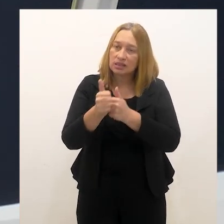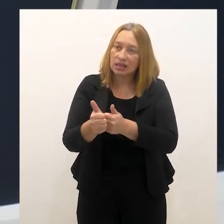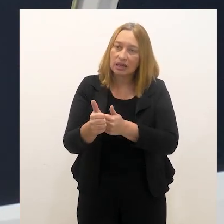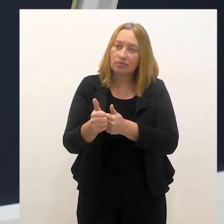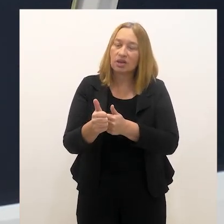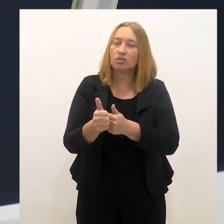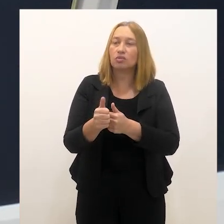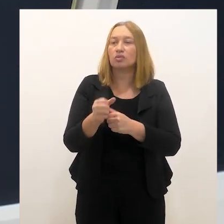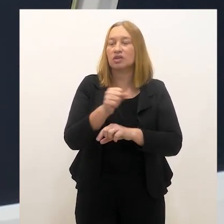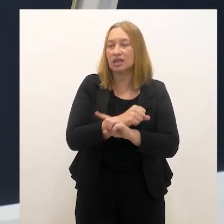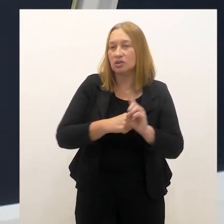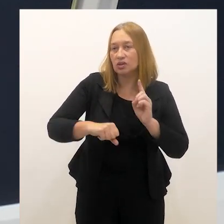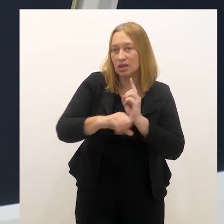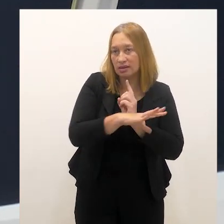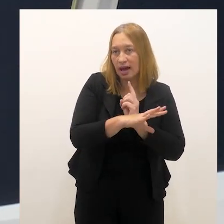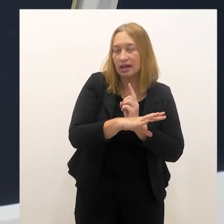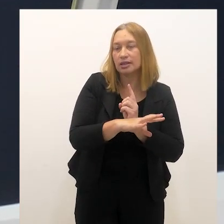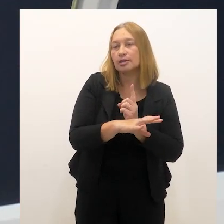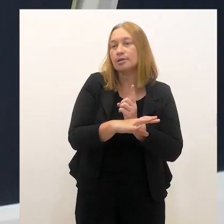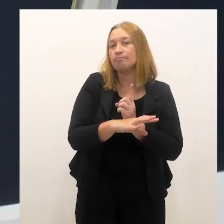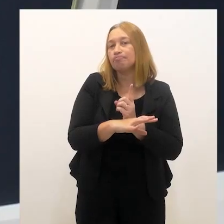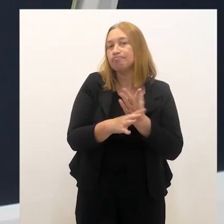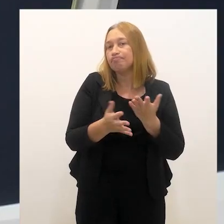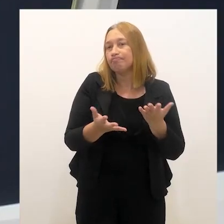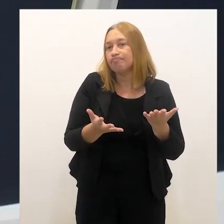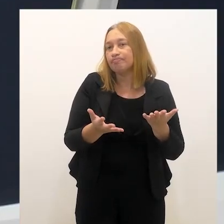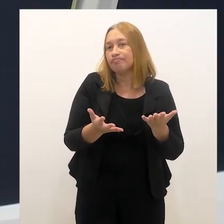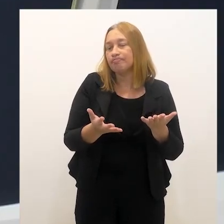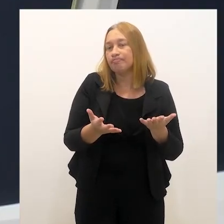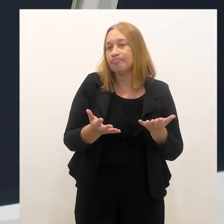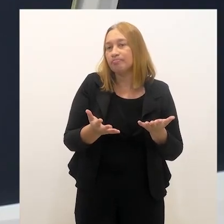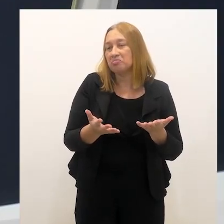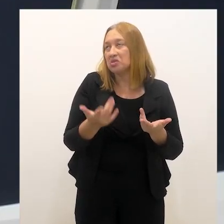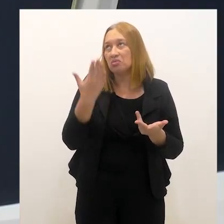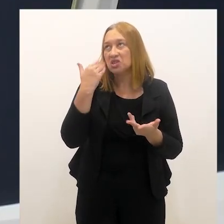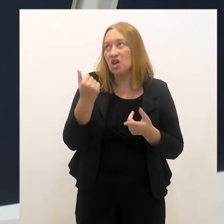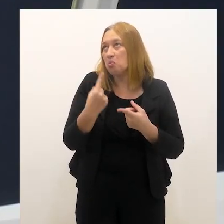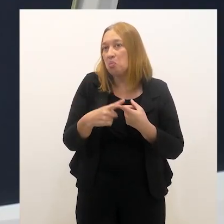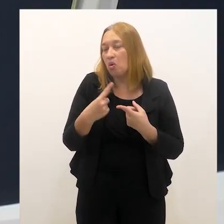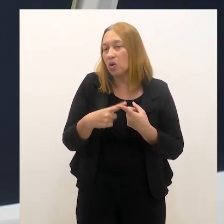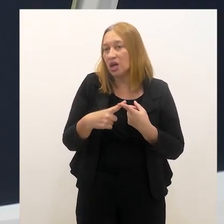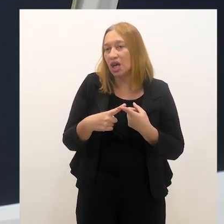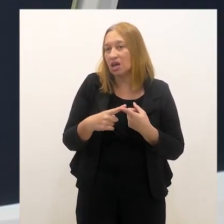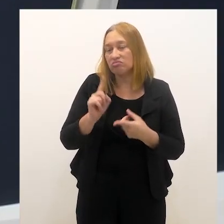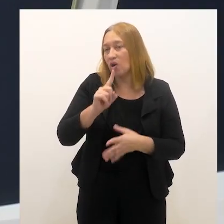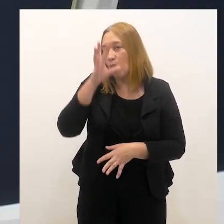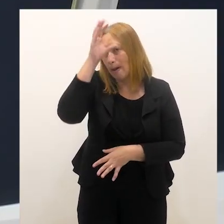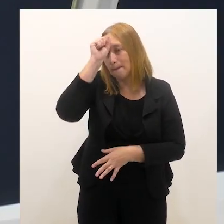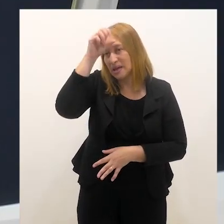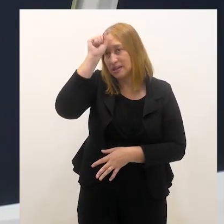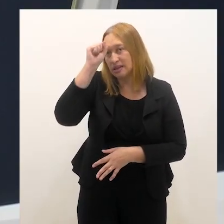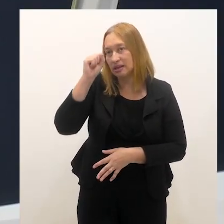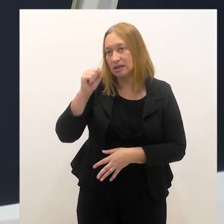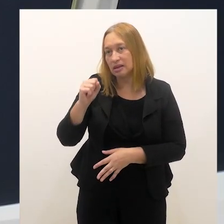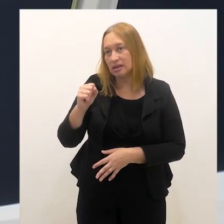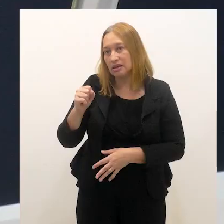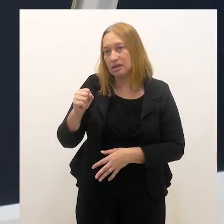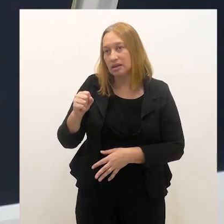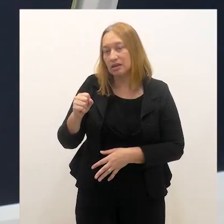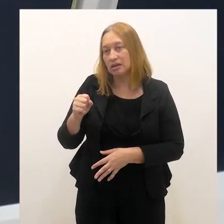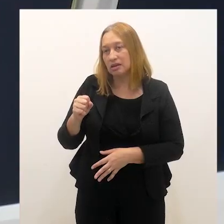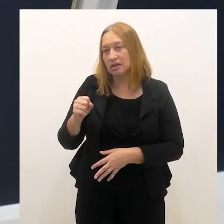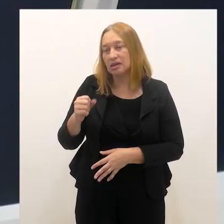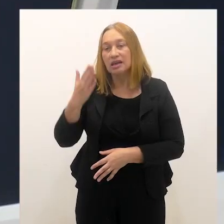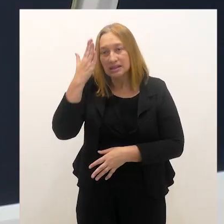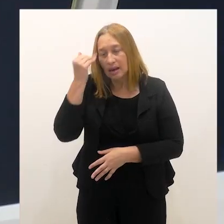segmento da sociedade que, sabe-se lá por quê, ainda não aprendeu a